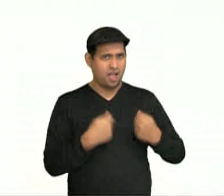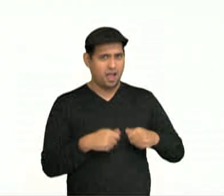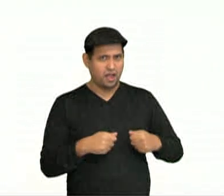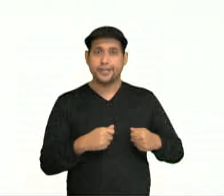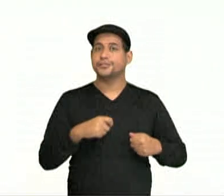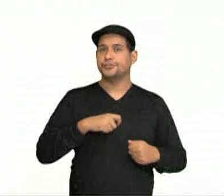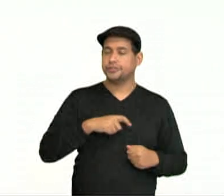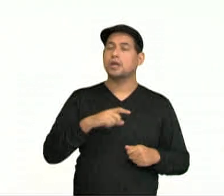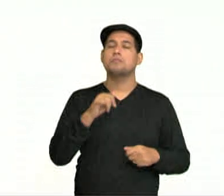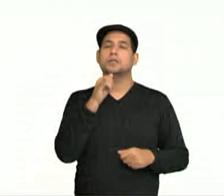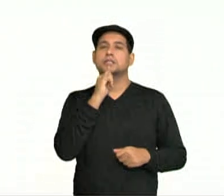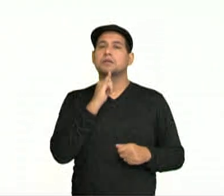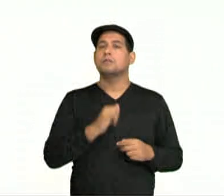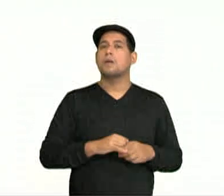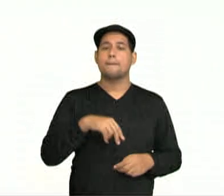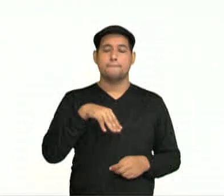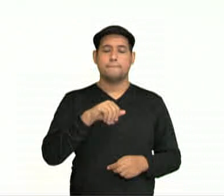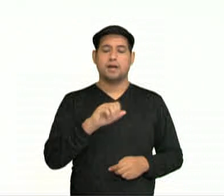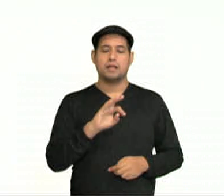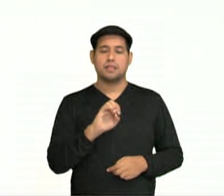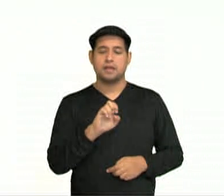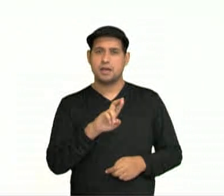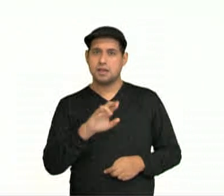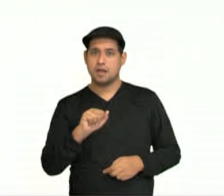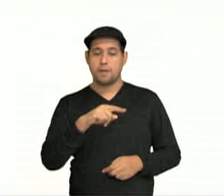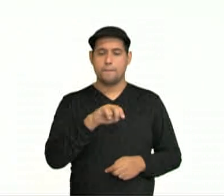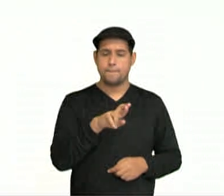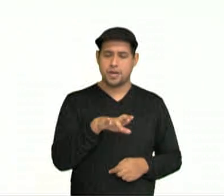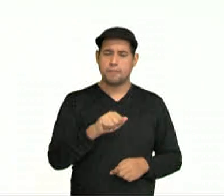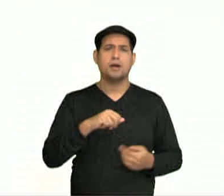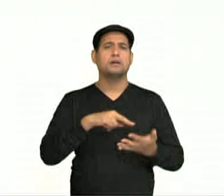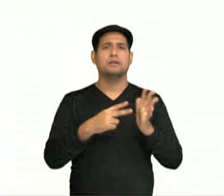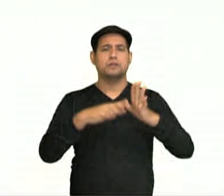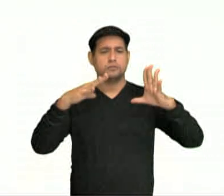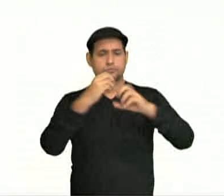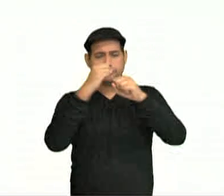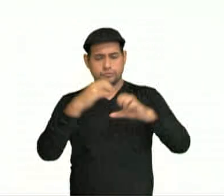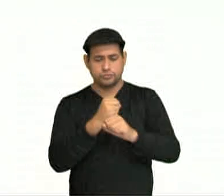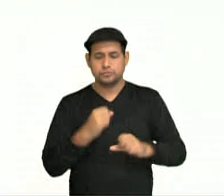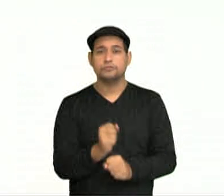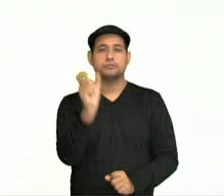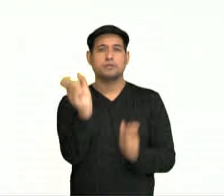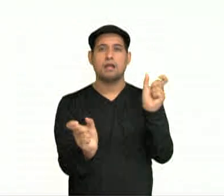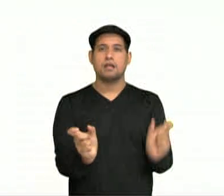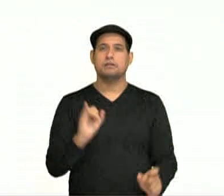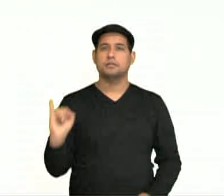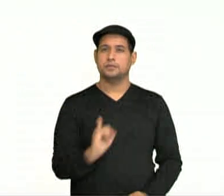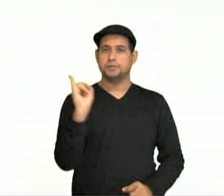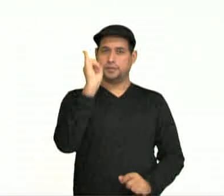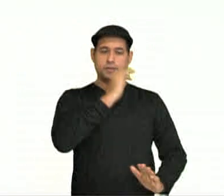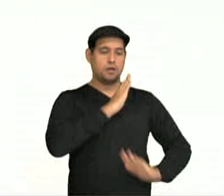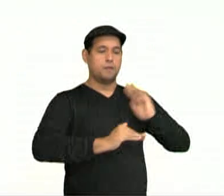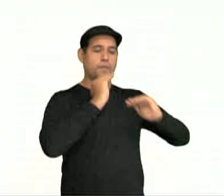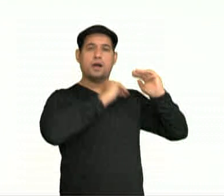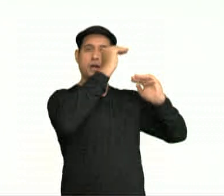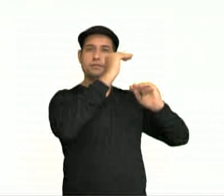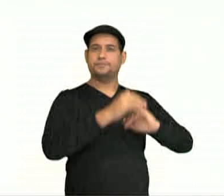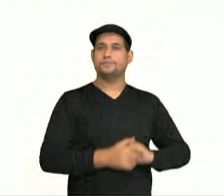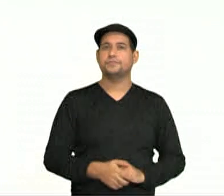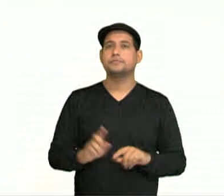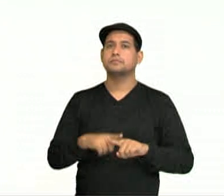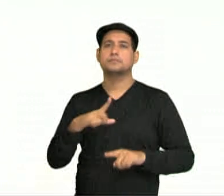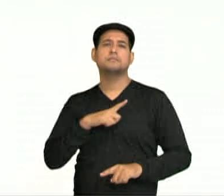tinha matéria-prima disponível no território, então foi um conjunto de características importantes para esse desenvolvimento. E